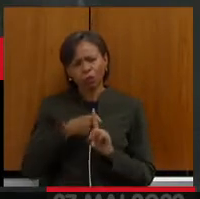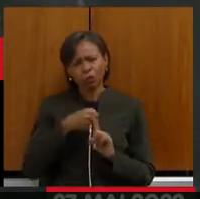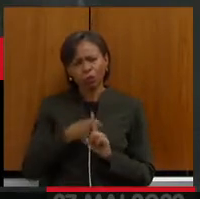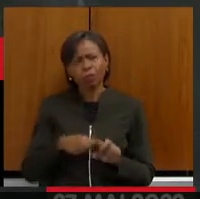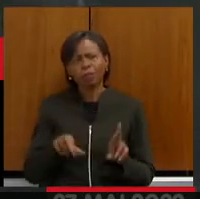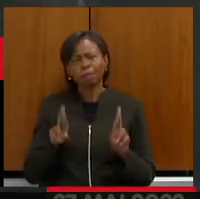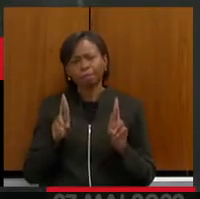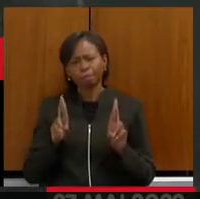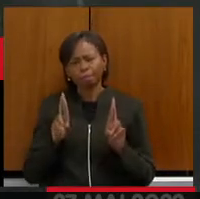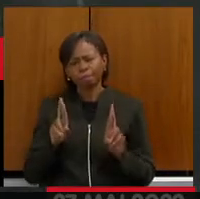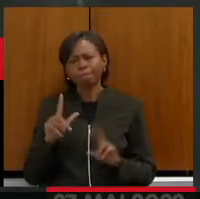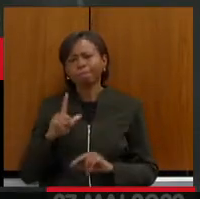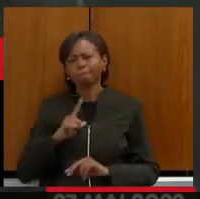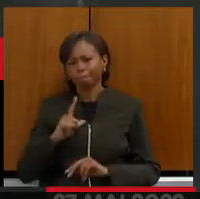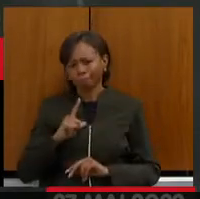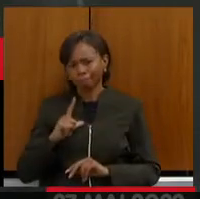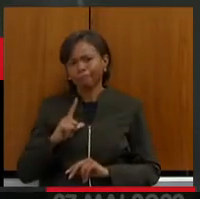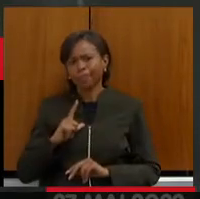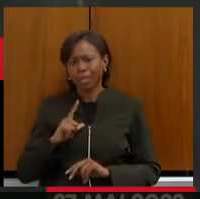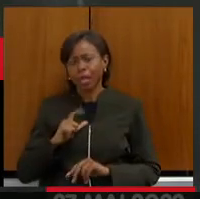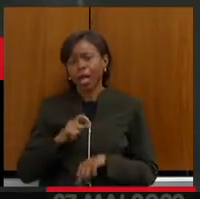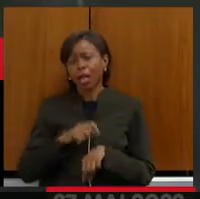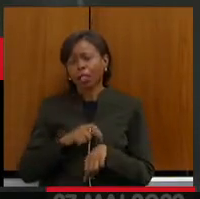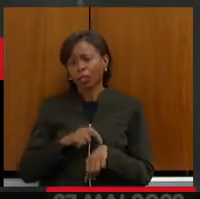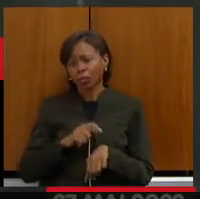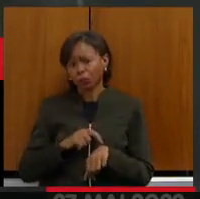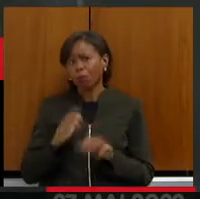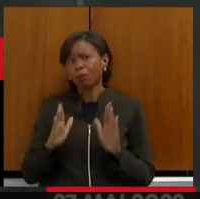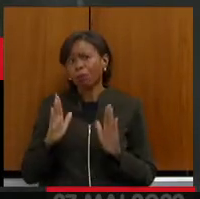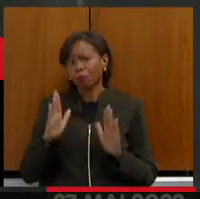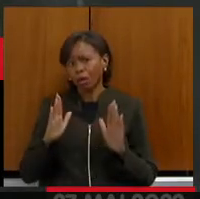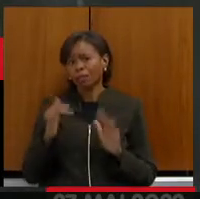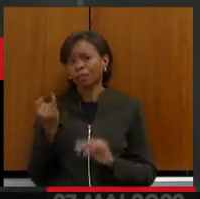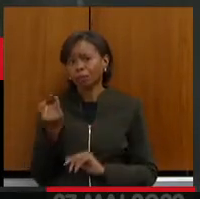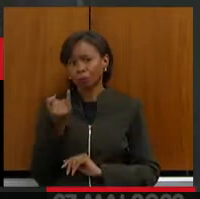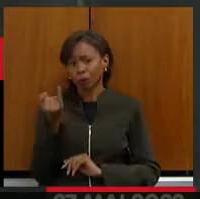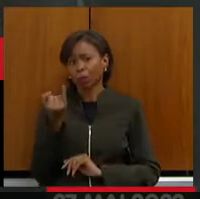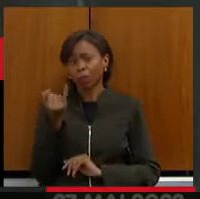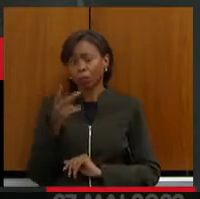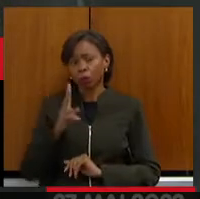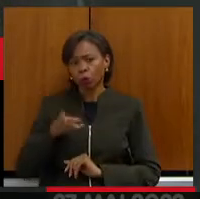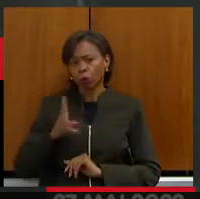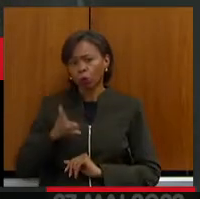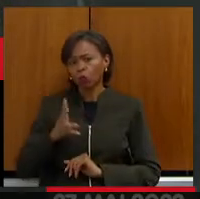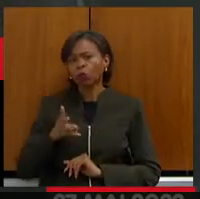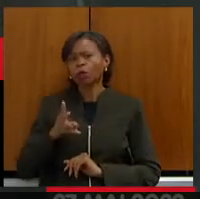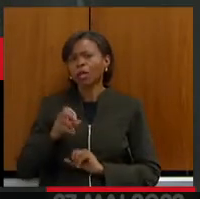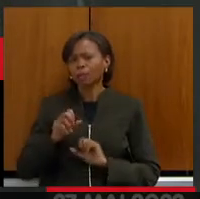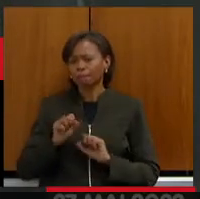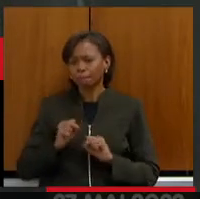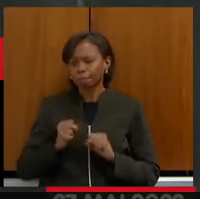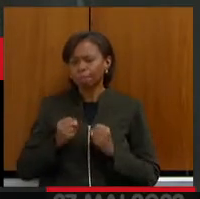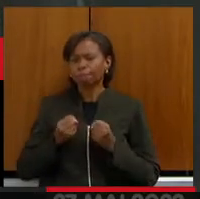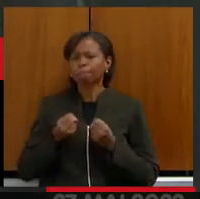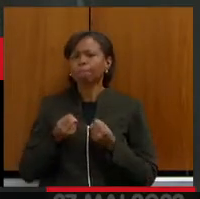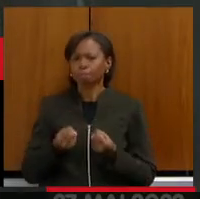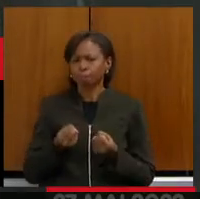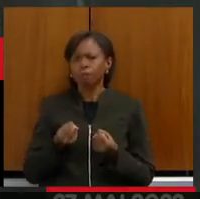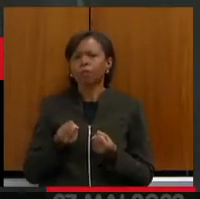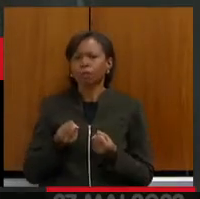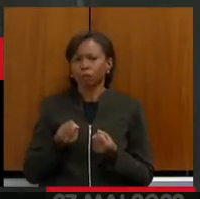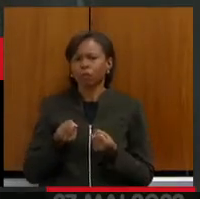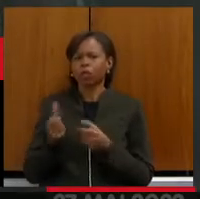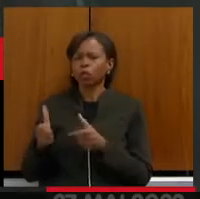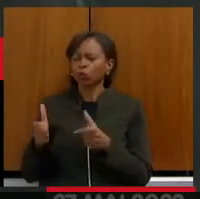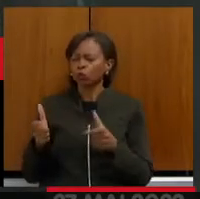Esperança São esses momentos eles são fundamentais para que a gente continue a fazer o que a gente faça em todos